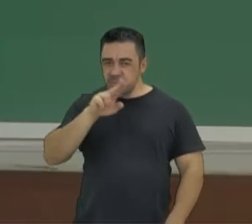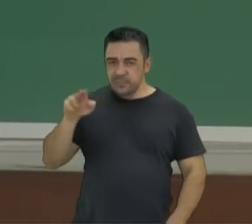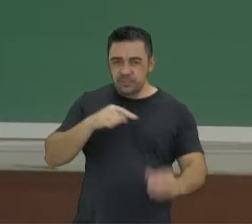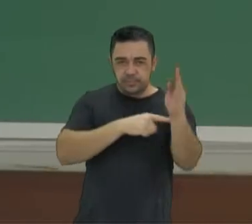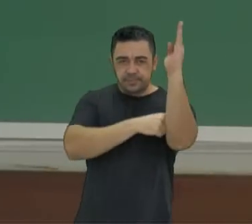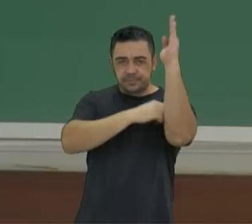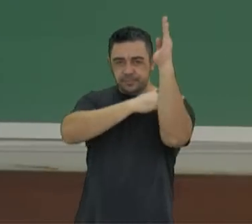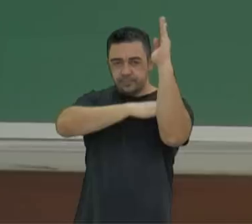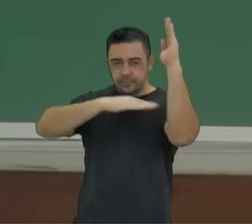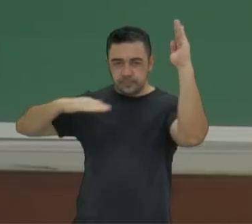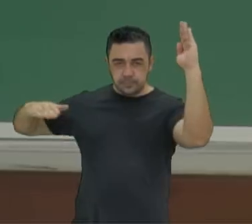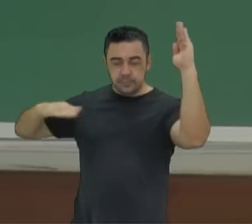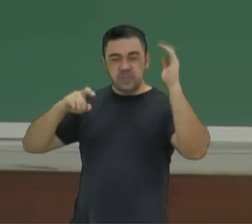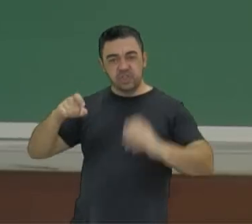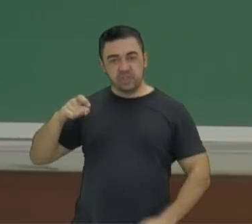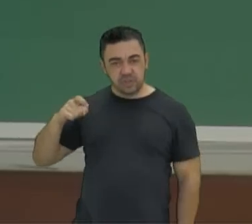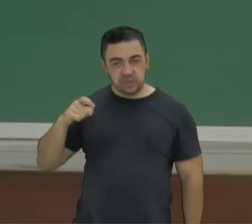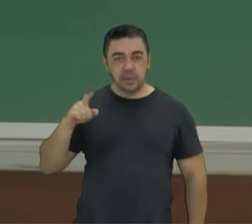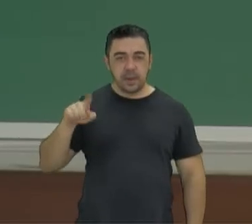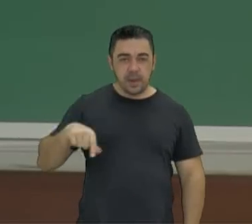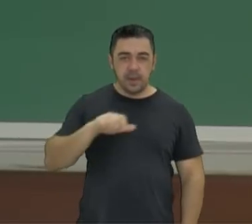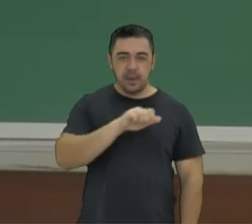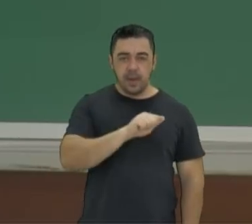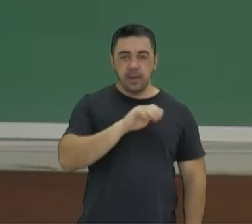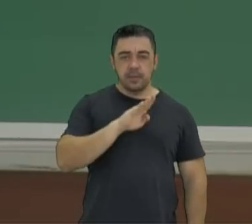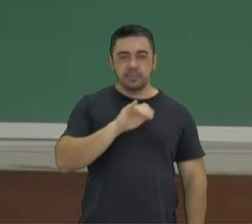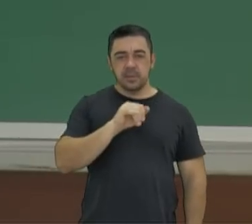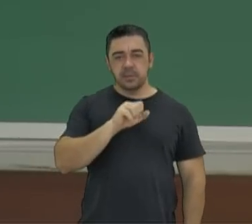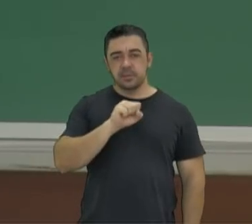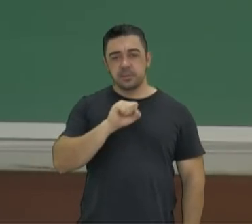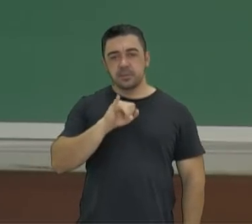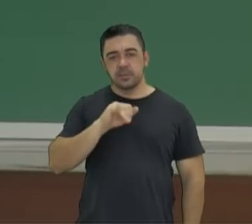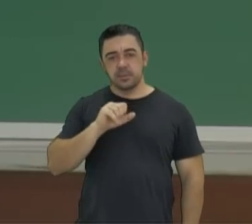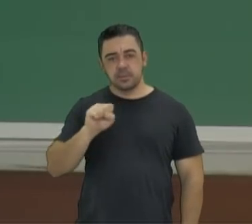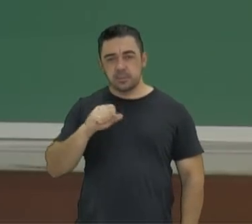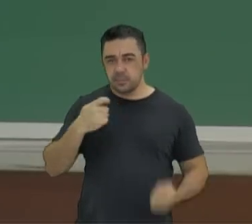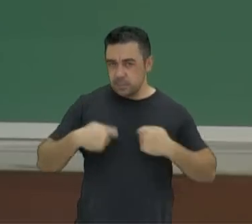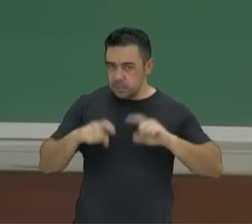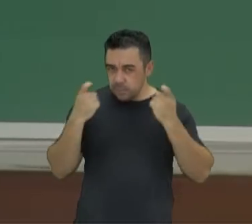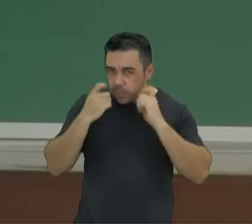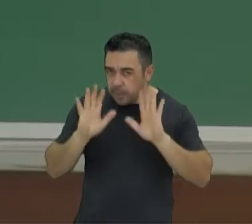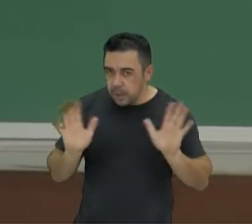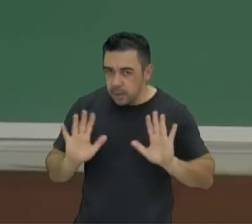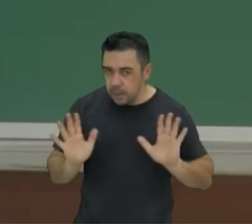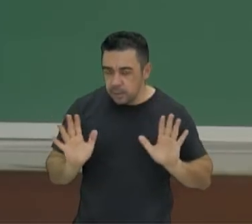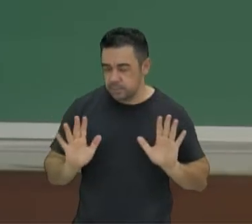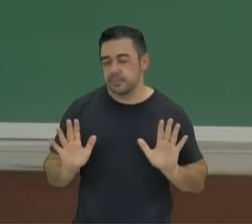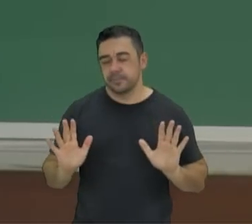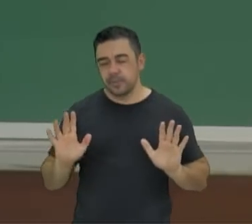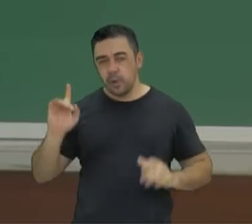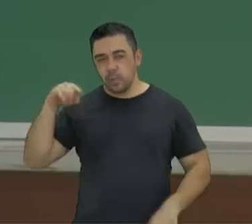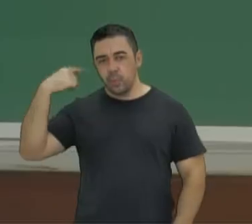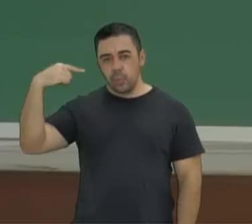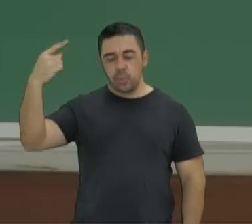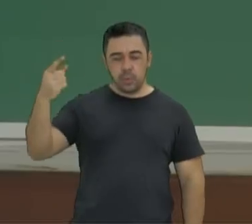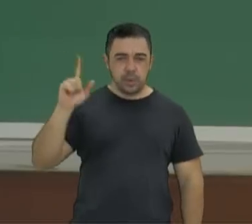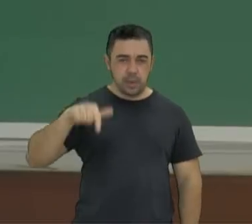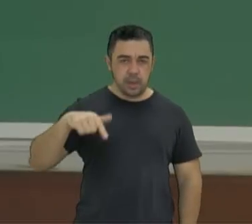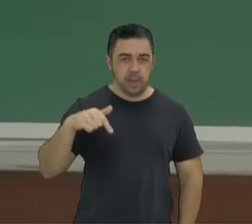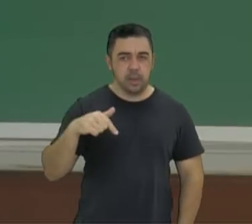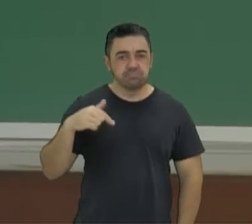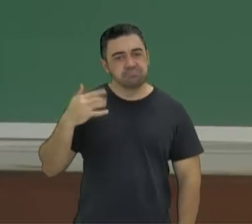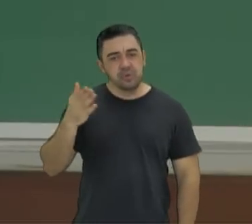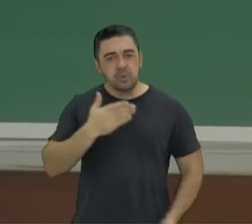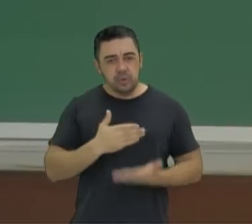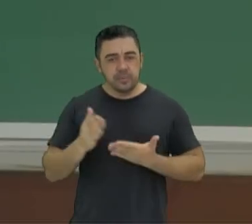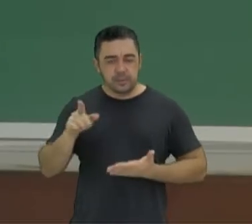Por exemplo, esse eixo X é chamado de eixo das abscissas, mas não precisa se preocupar com isso agora, tá? Porque isso é lá para frente, quando